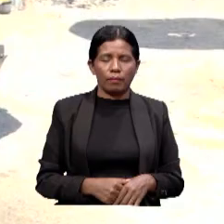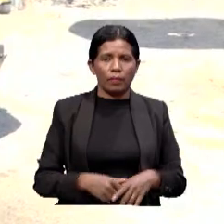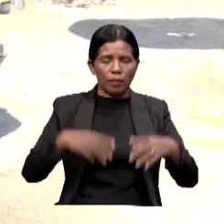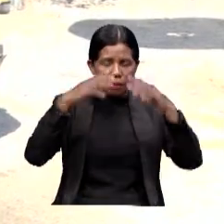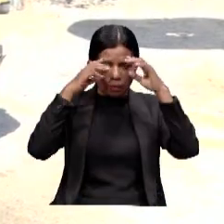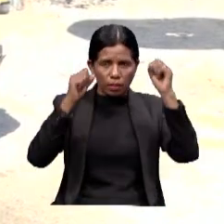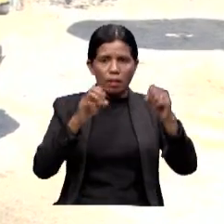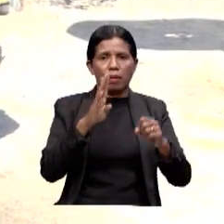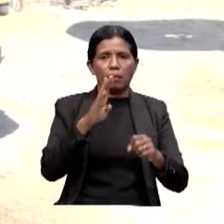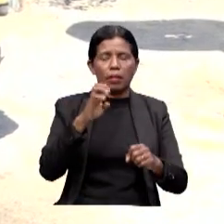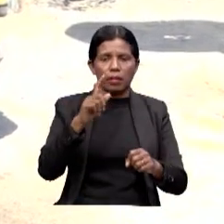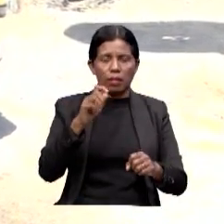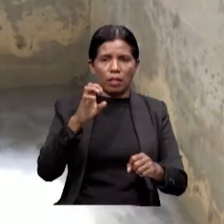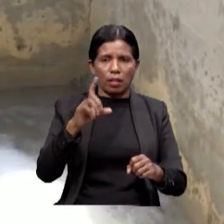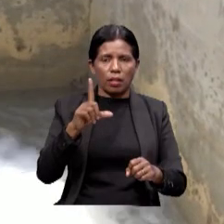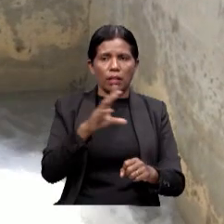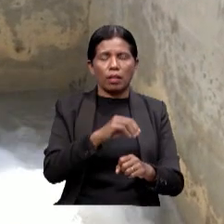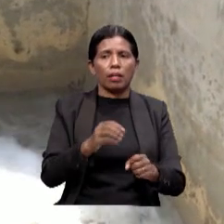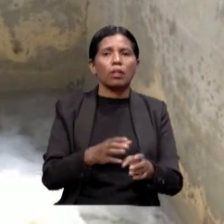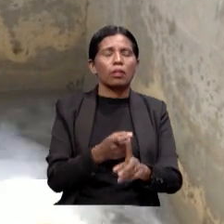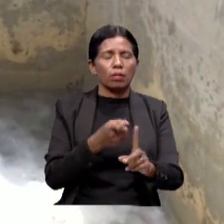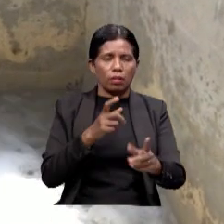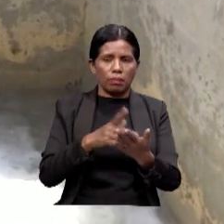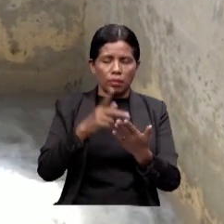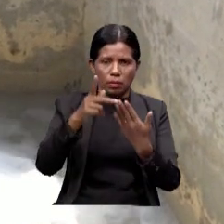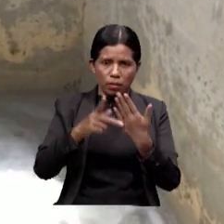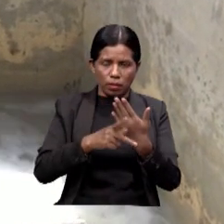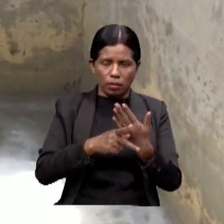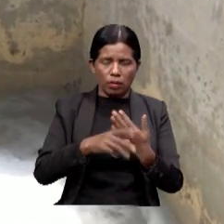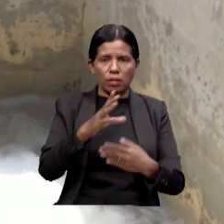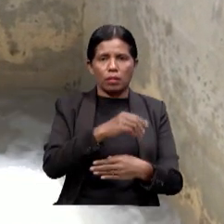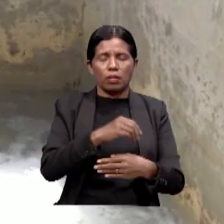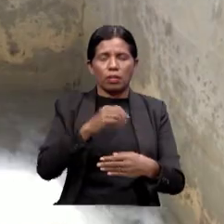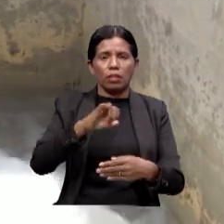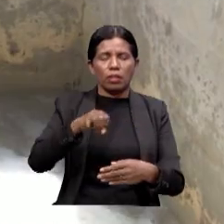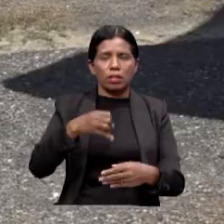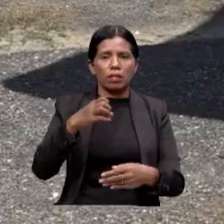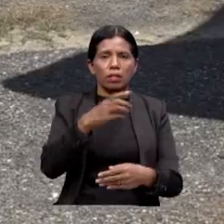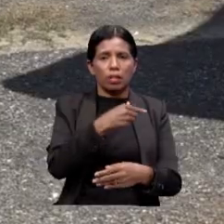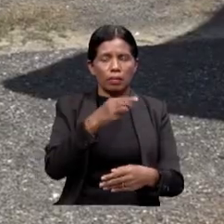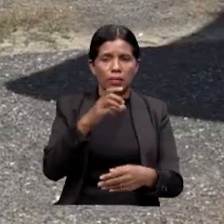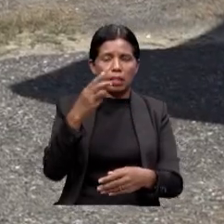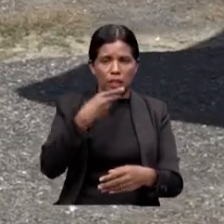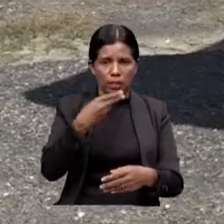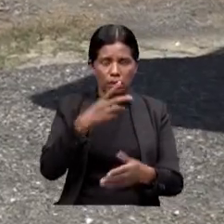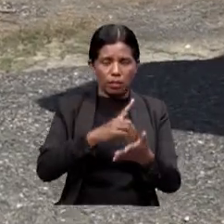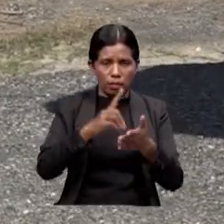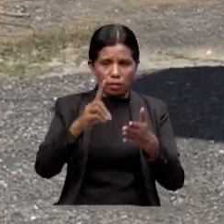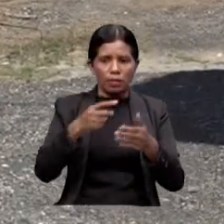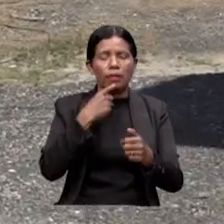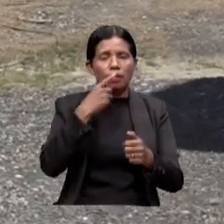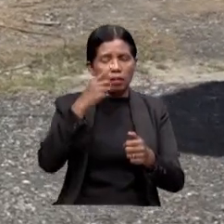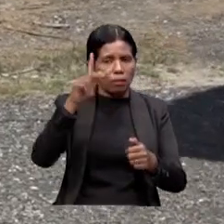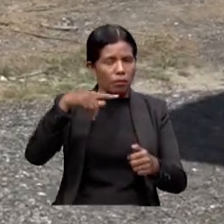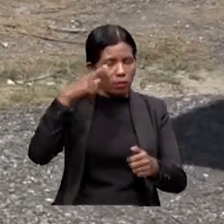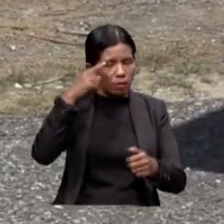Presidente BTLEP Carlos Peloi lhe o programa Grande Entrevista e Estúdio 2 GMTV, quinta-feira semana, né? A tamba questão